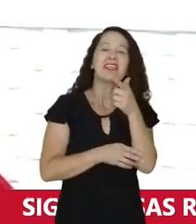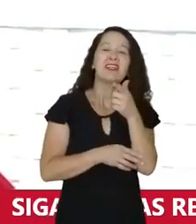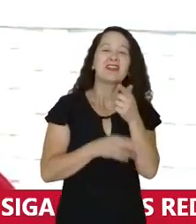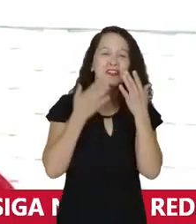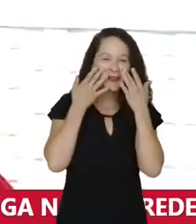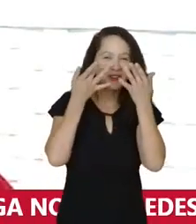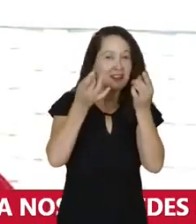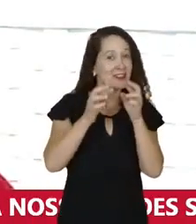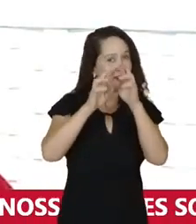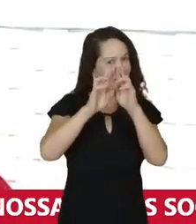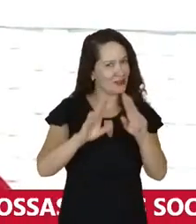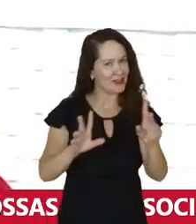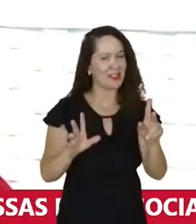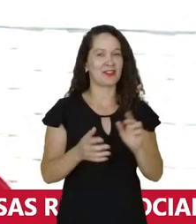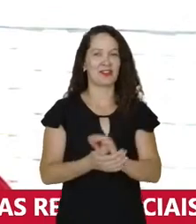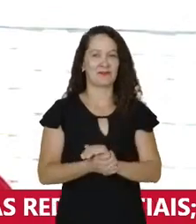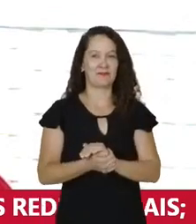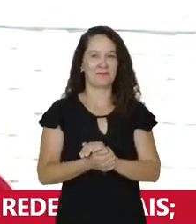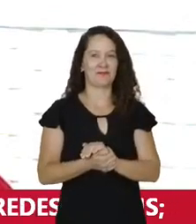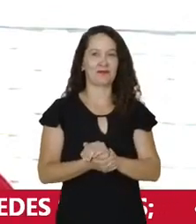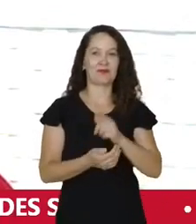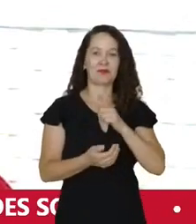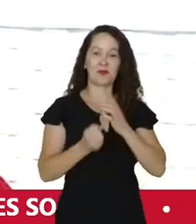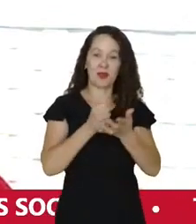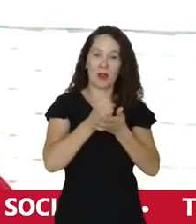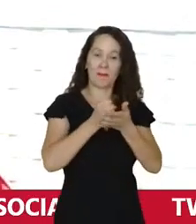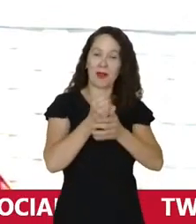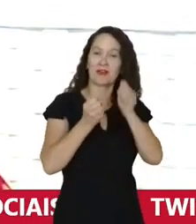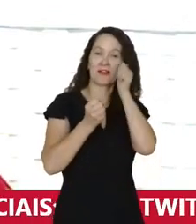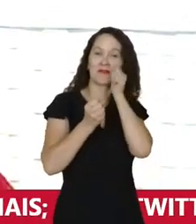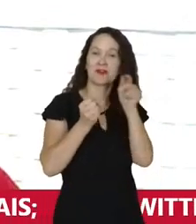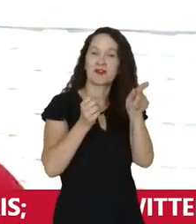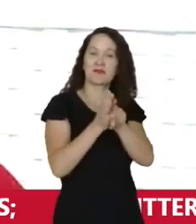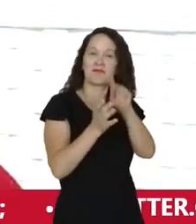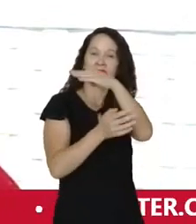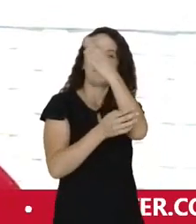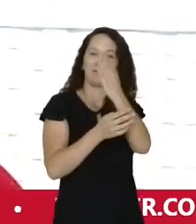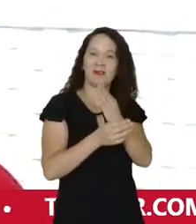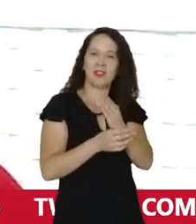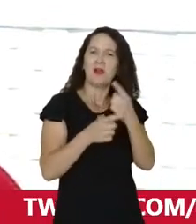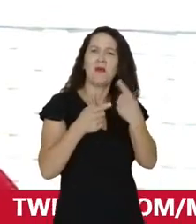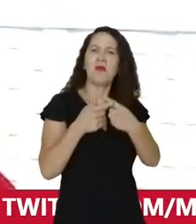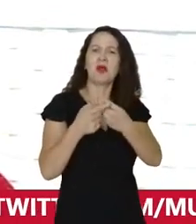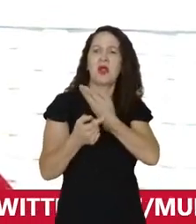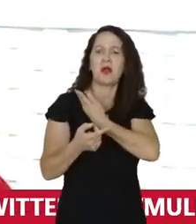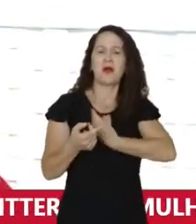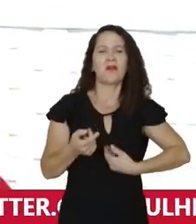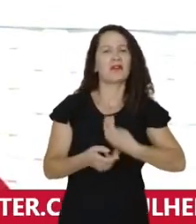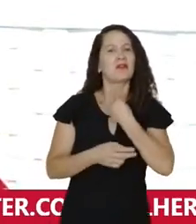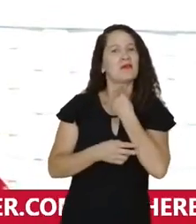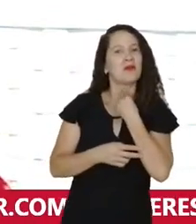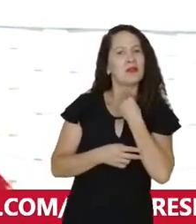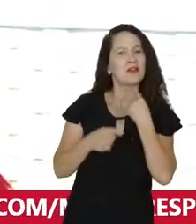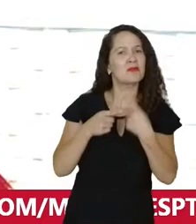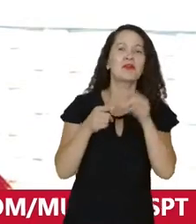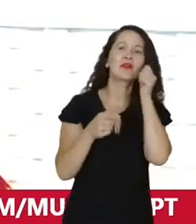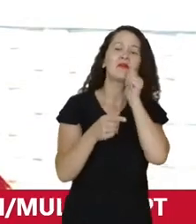porque, como eu falei, a mulher está na base da sociedade brasileira. Por que essa mulher não governa? Por que essa mulher não